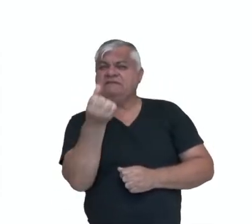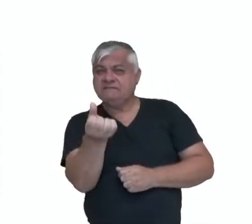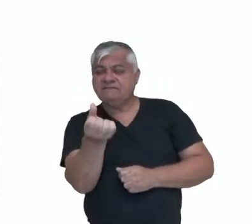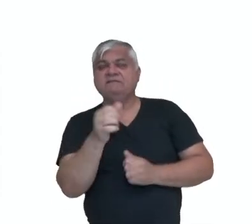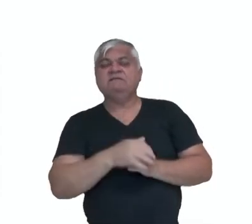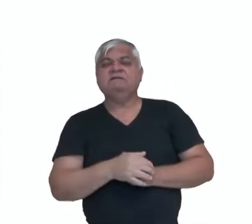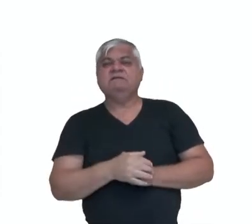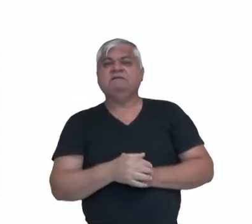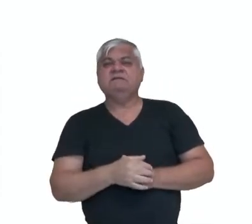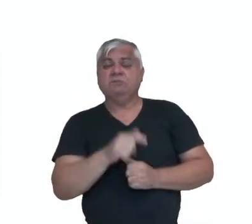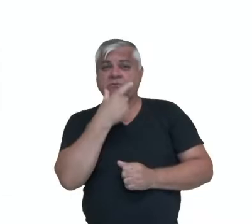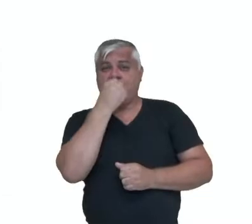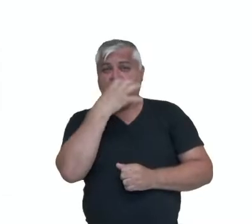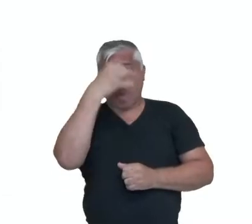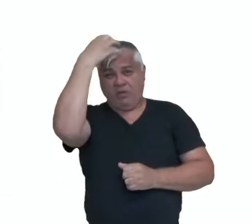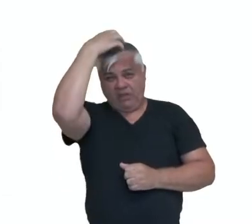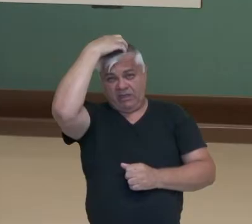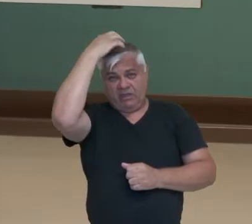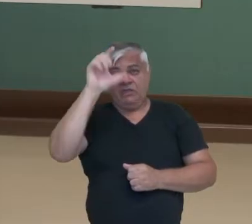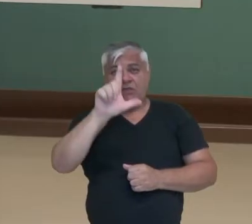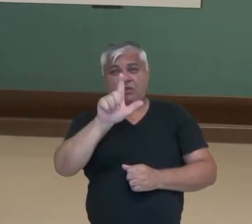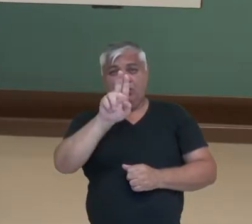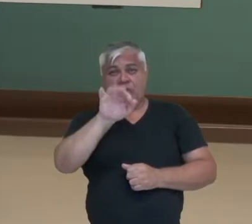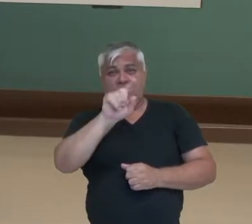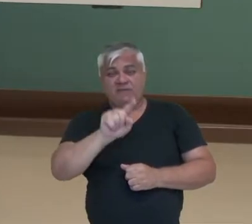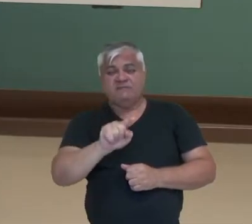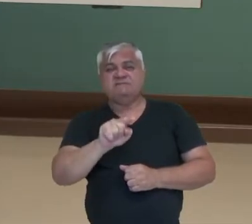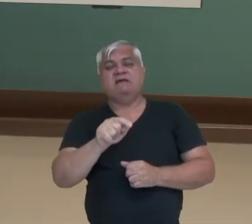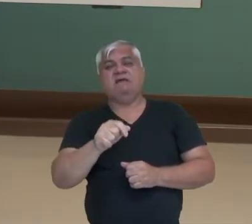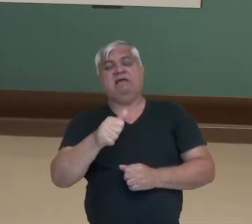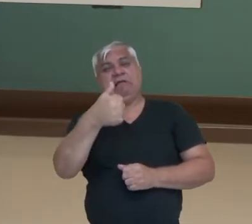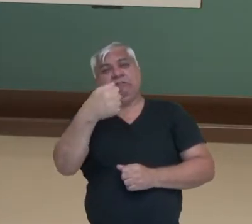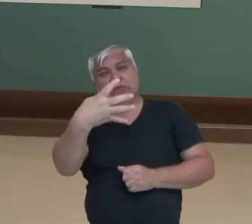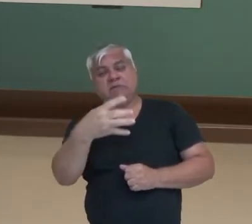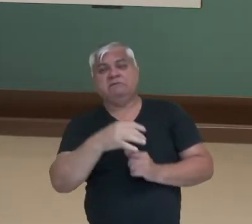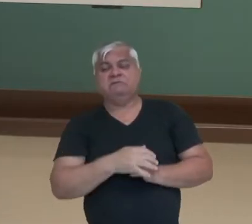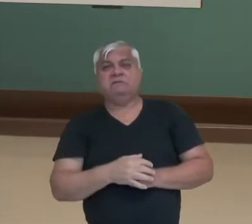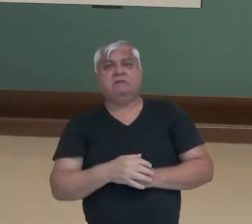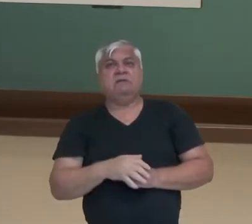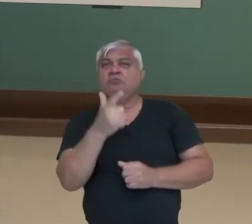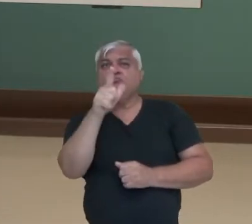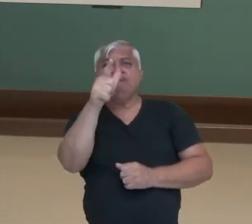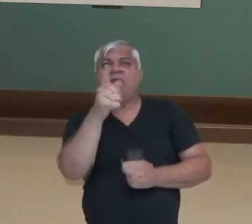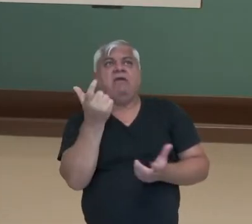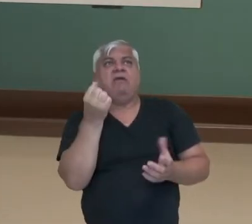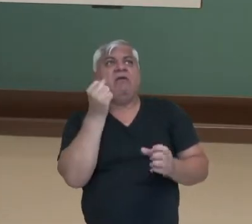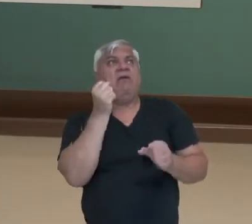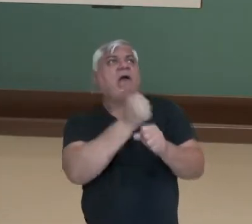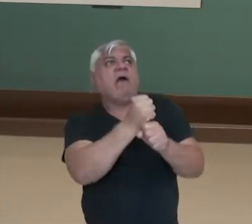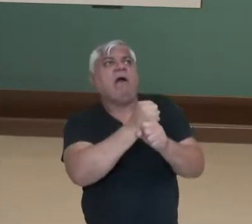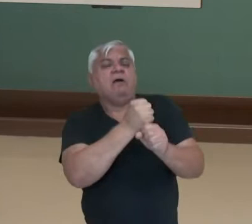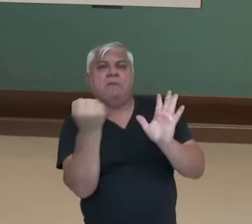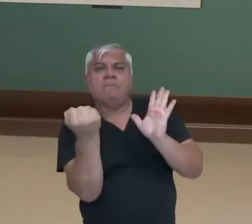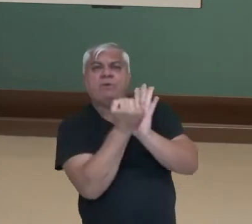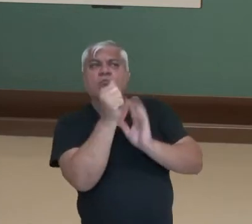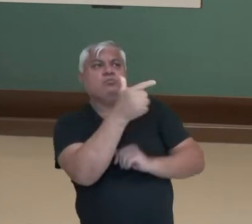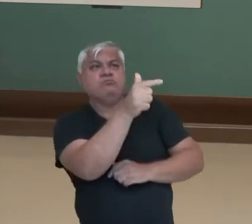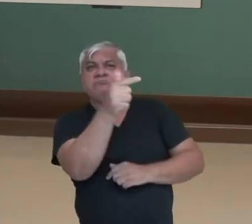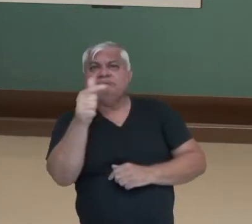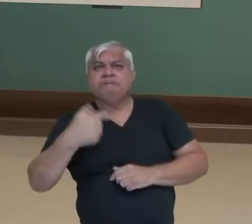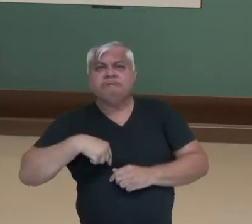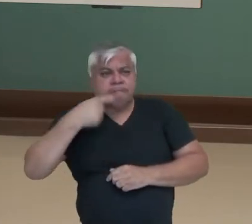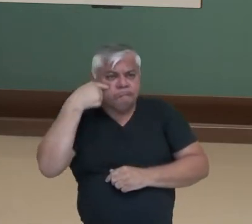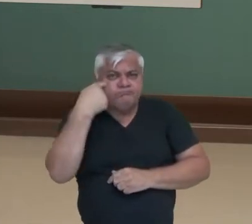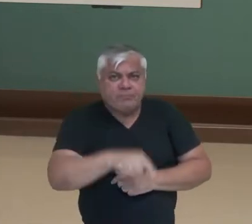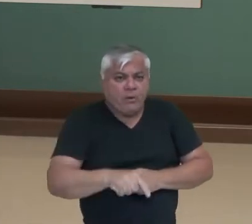Luís XIV. Tá, está no Museu do Louvre, viu? E não tem data, como eu falei, ela foi descoberta numa região ali do Mar Mediterrâneo